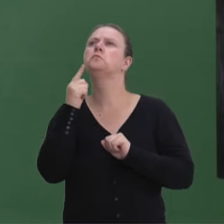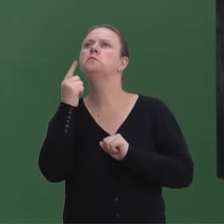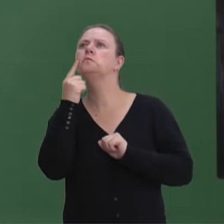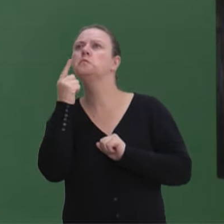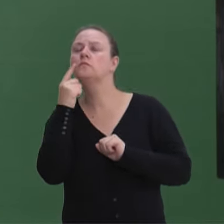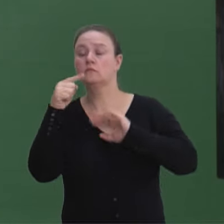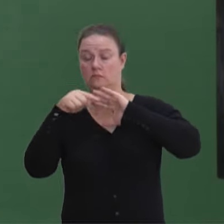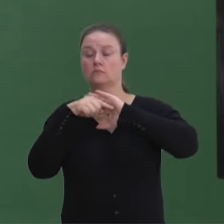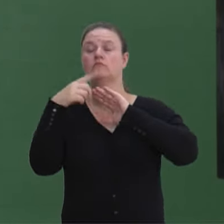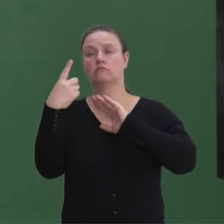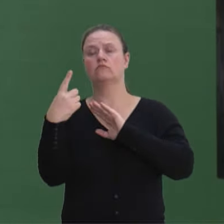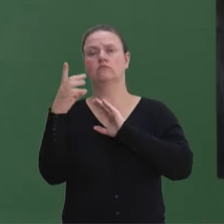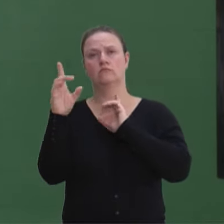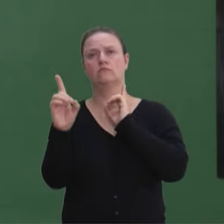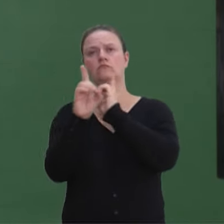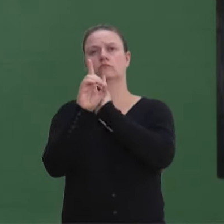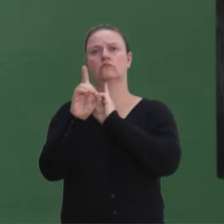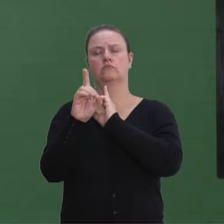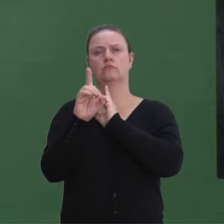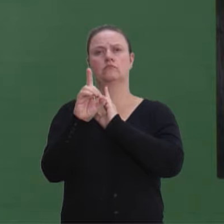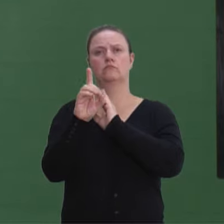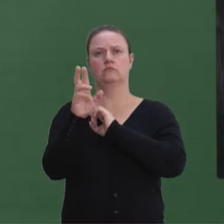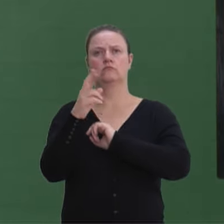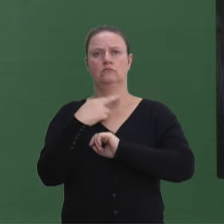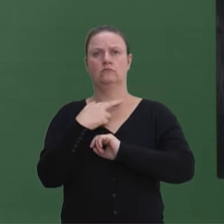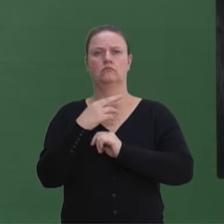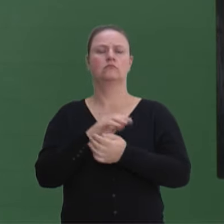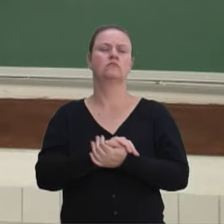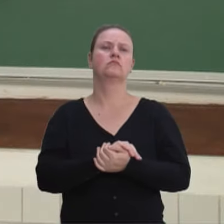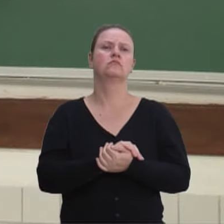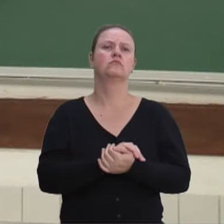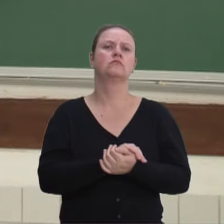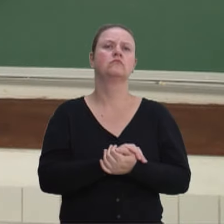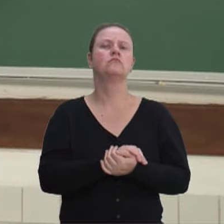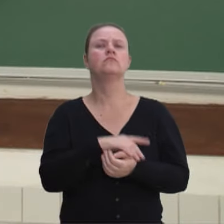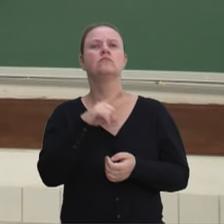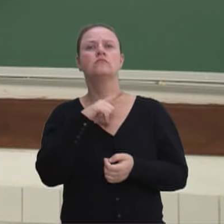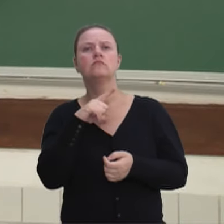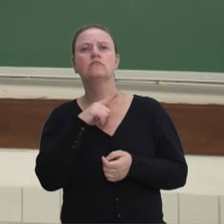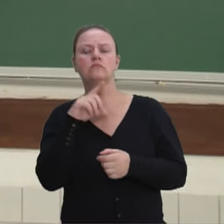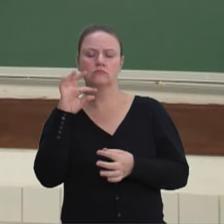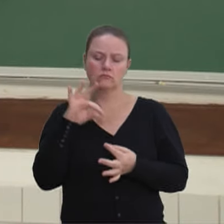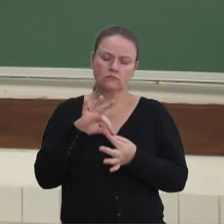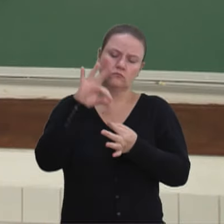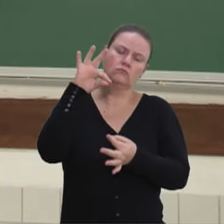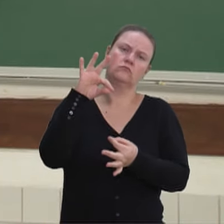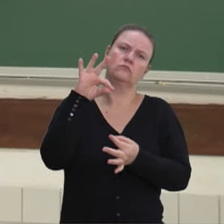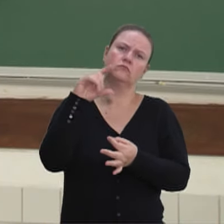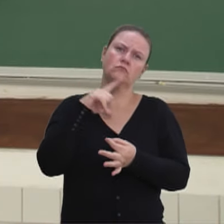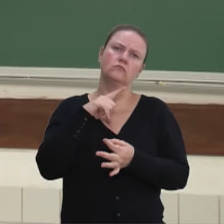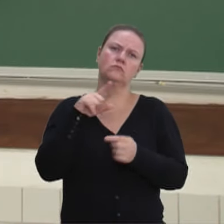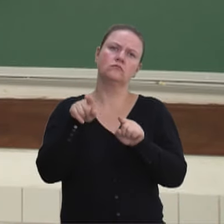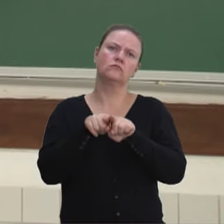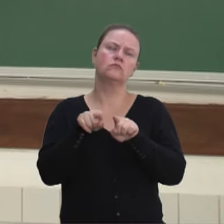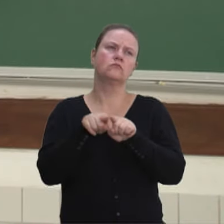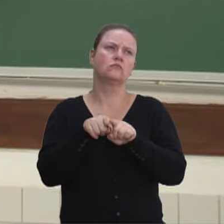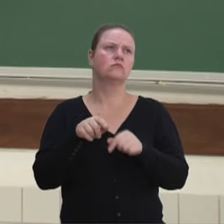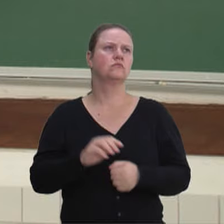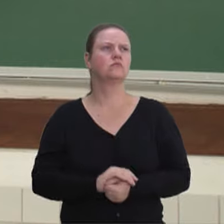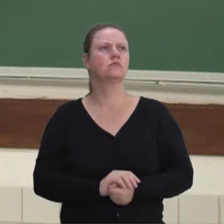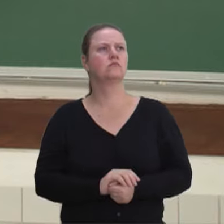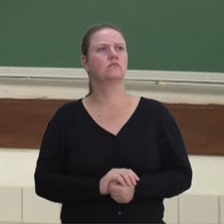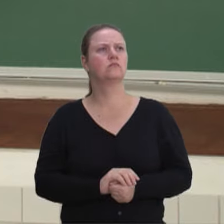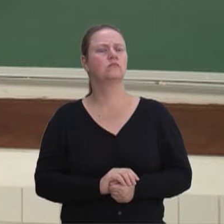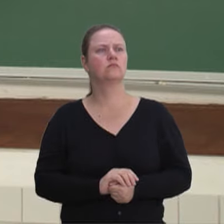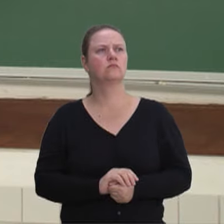menos 1. Tenho meu coeficiente angular, tenho meu ponto, né? Vou colocar aqui